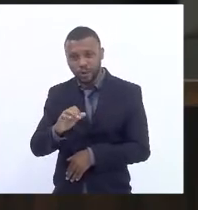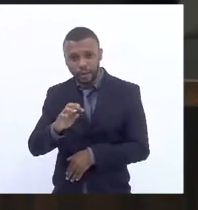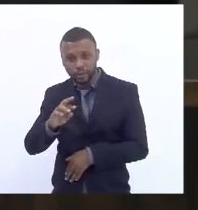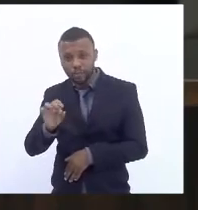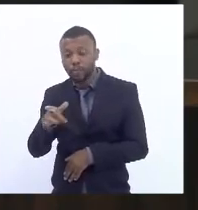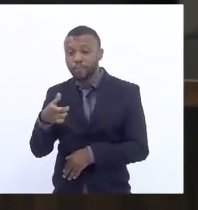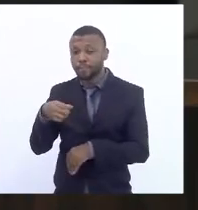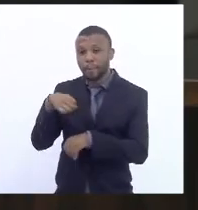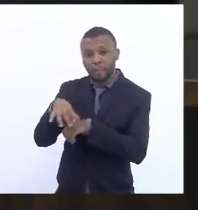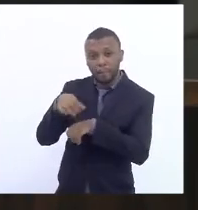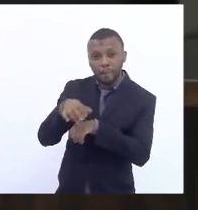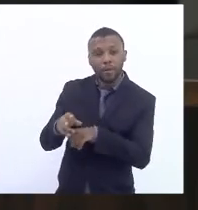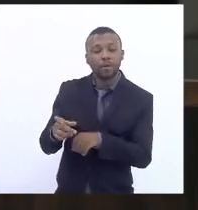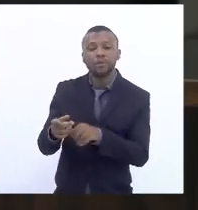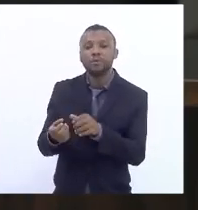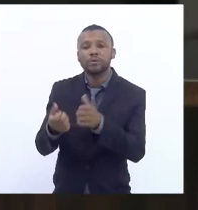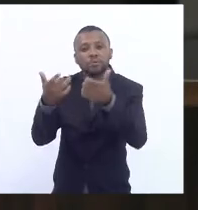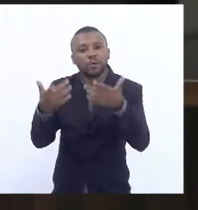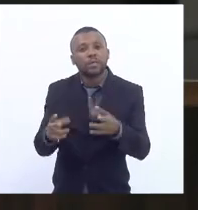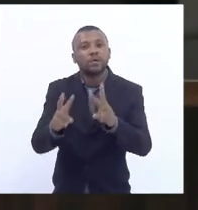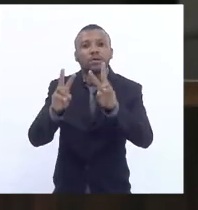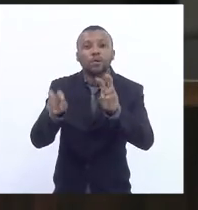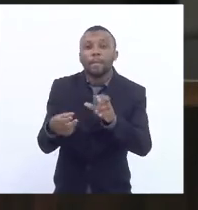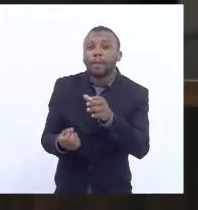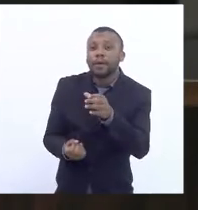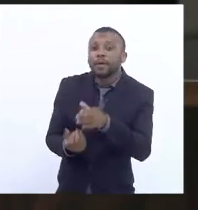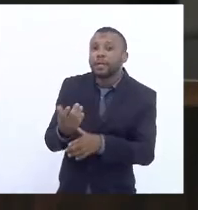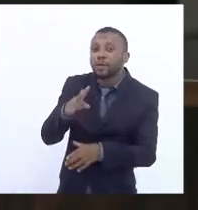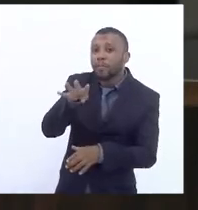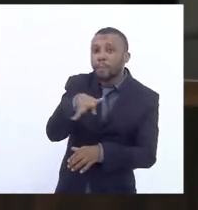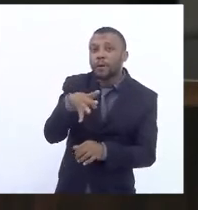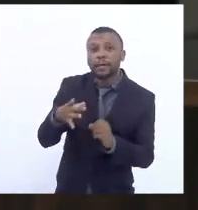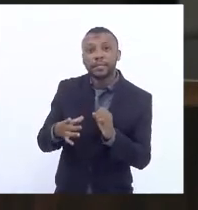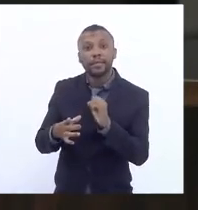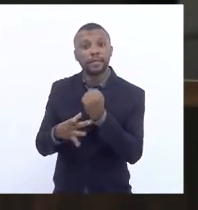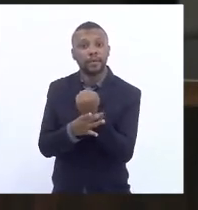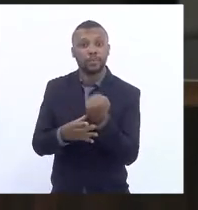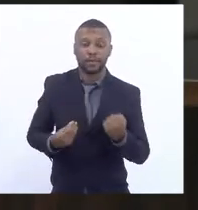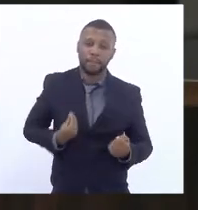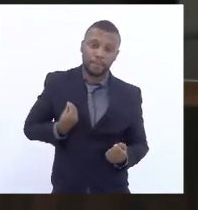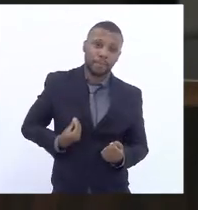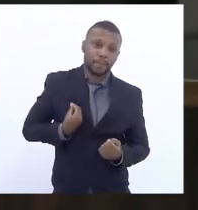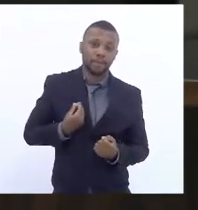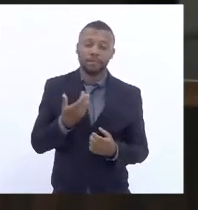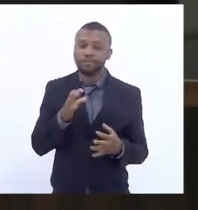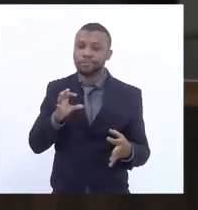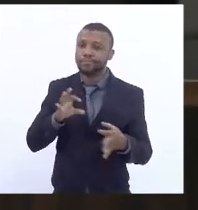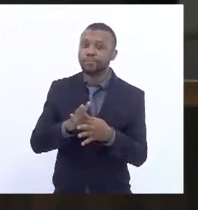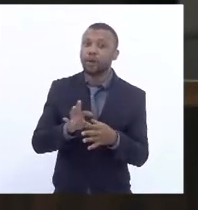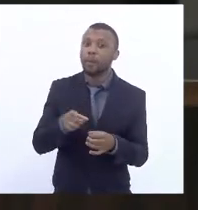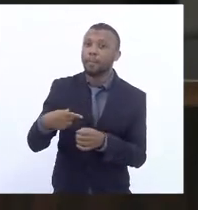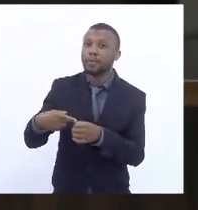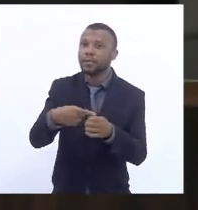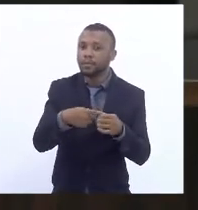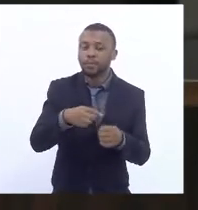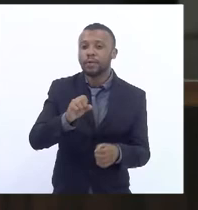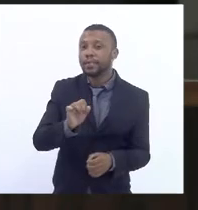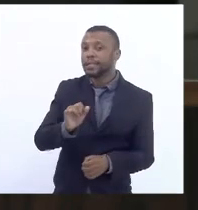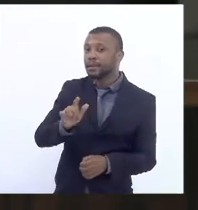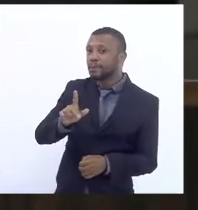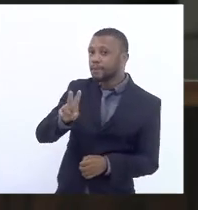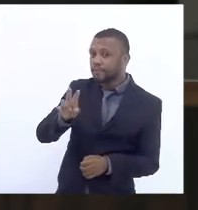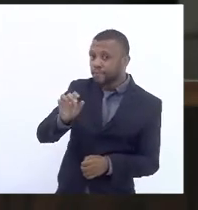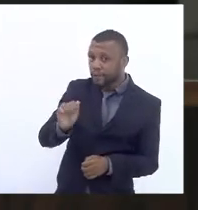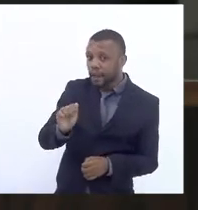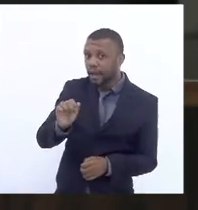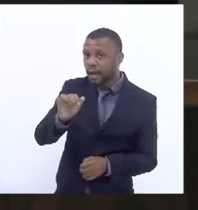mensagem dispondo sobre a implantação do programa Segurança Presente para atender o município de Silva Jardim. Parecer da